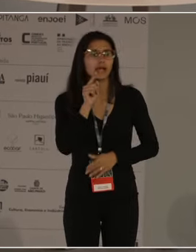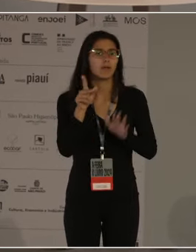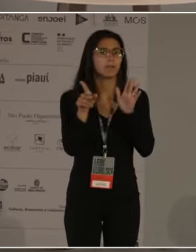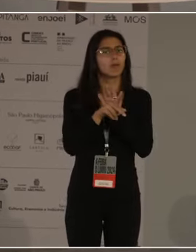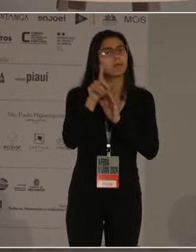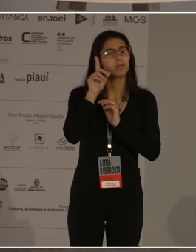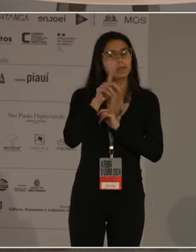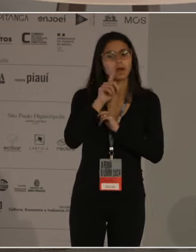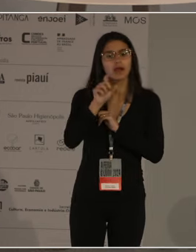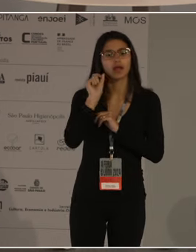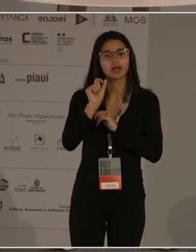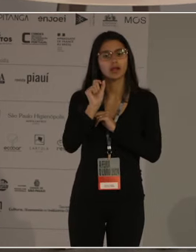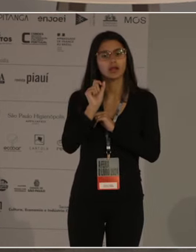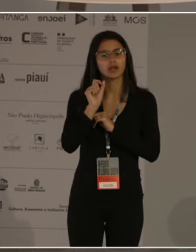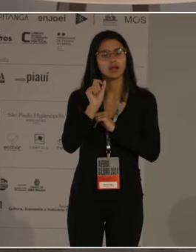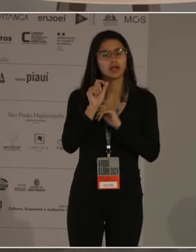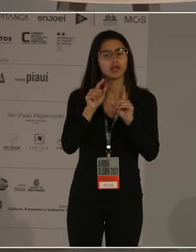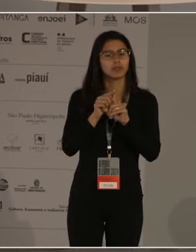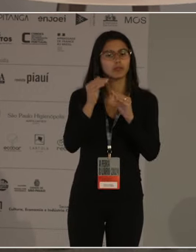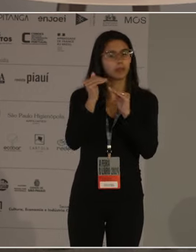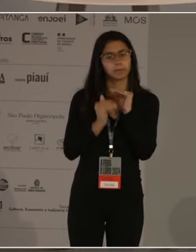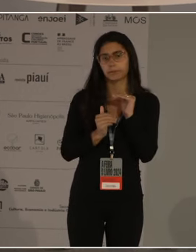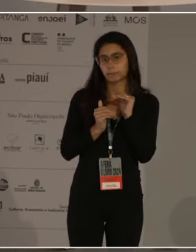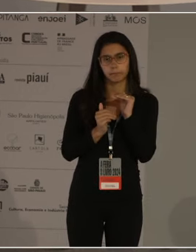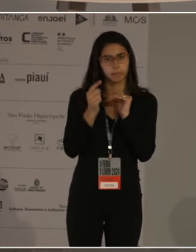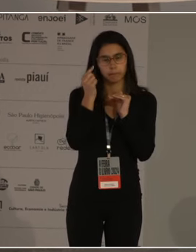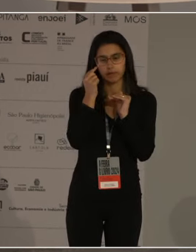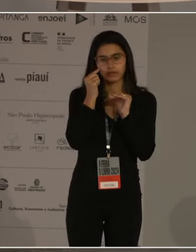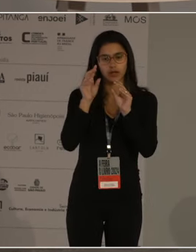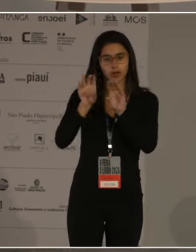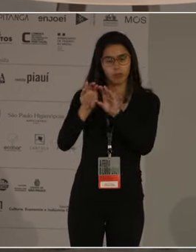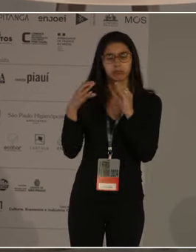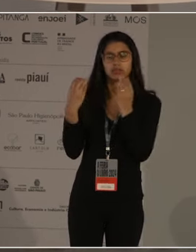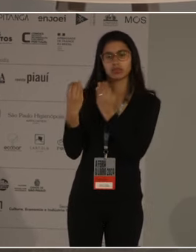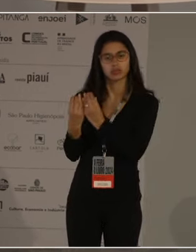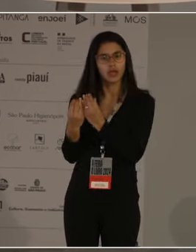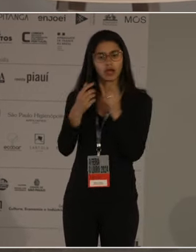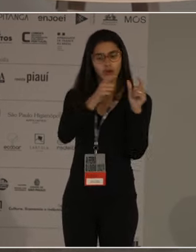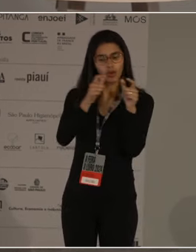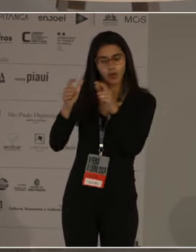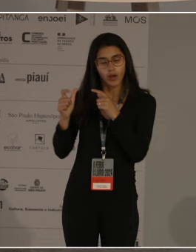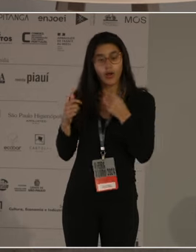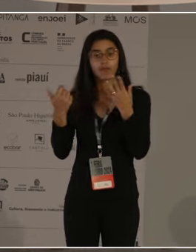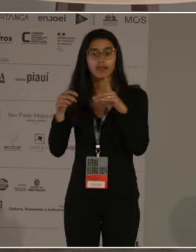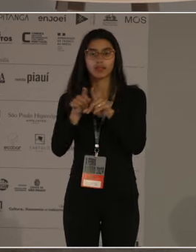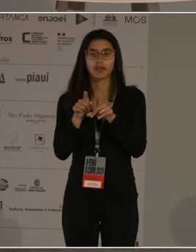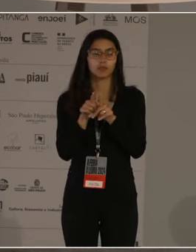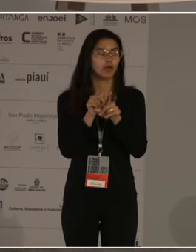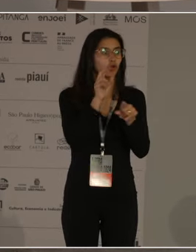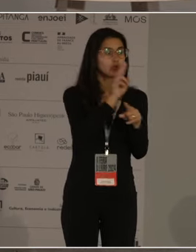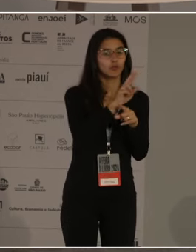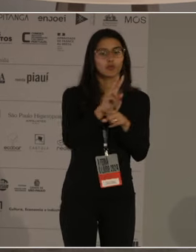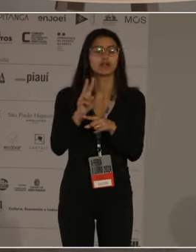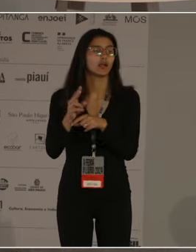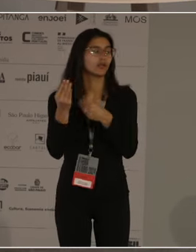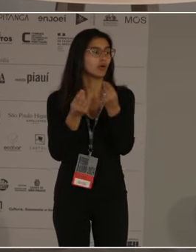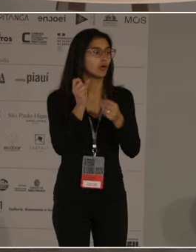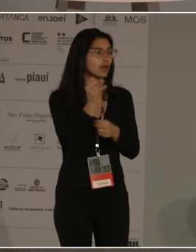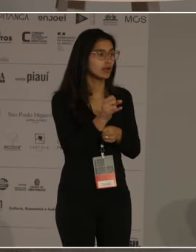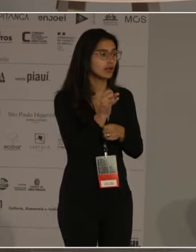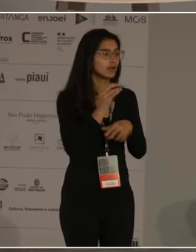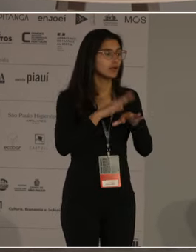americana de que é incompatível você pensar em comunidades locais e em preservação, como se essas